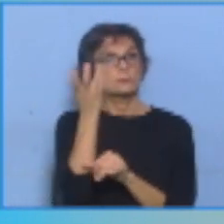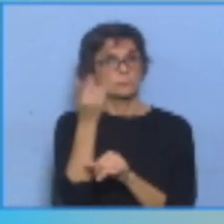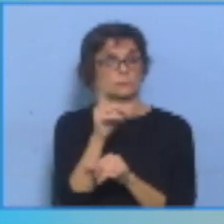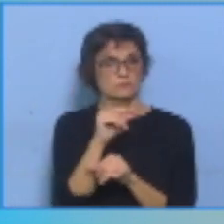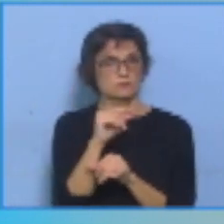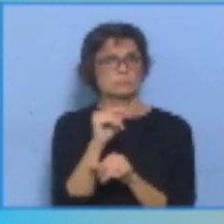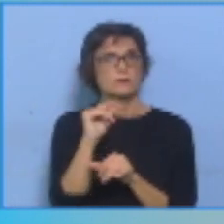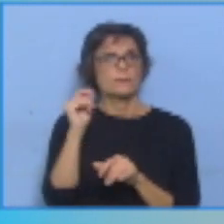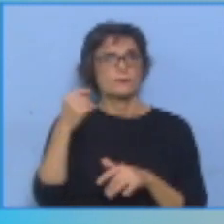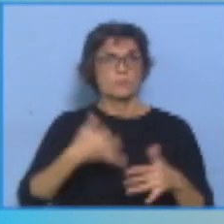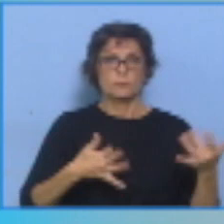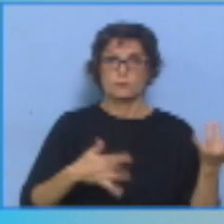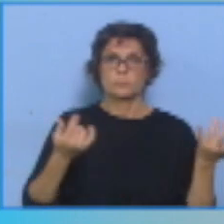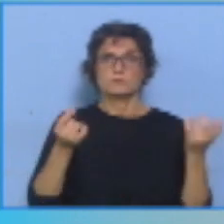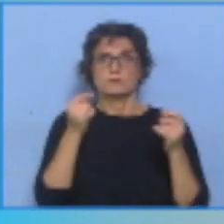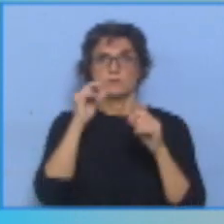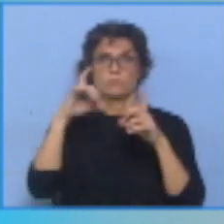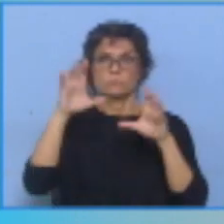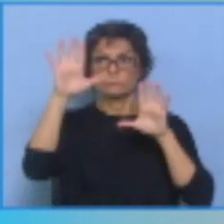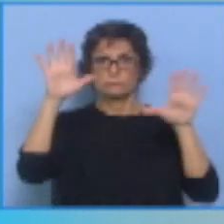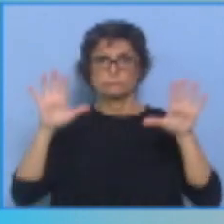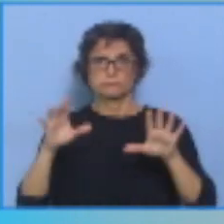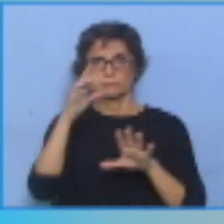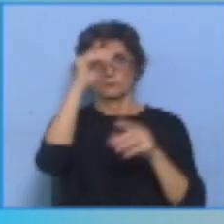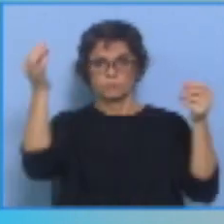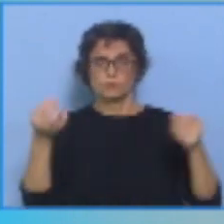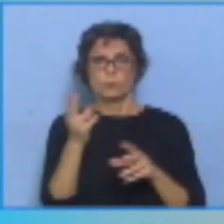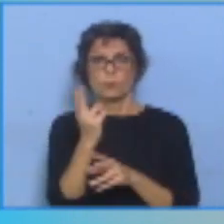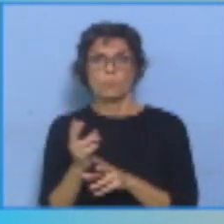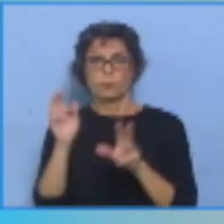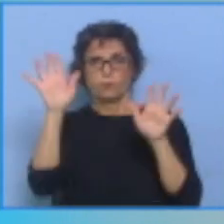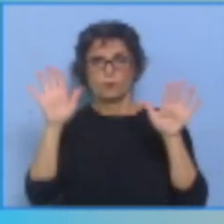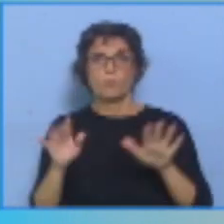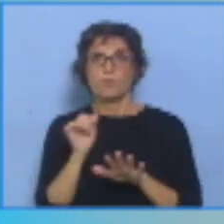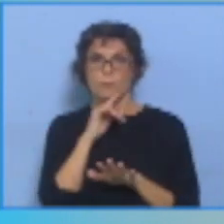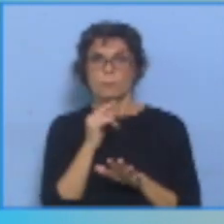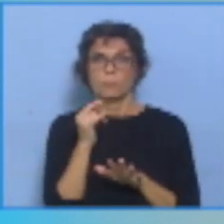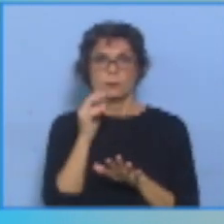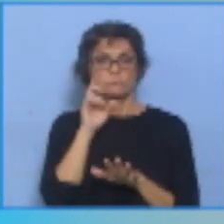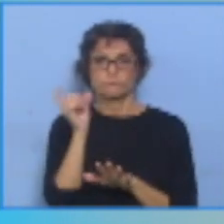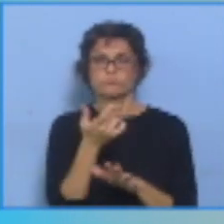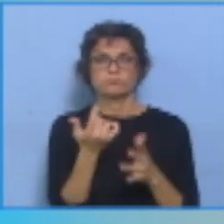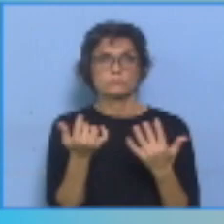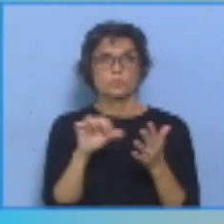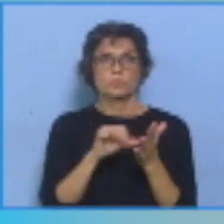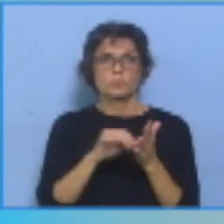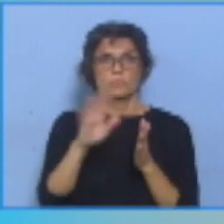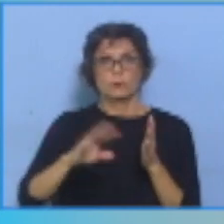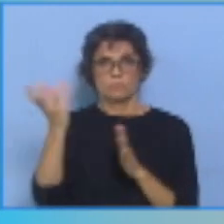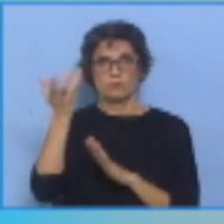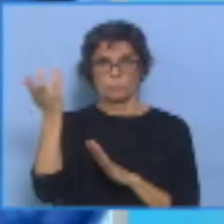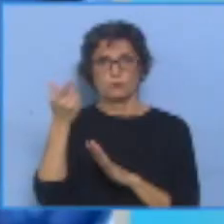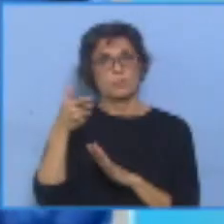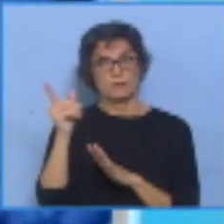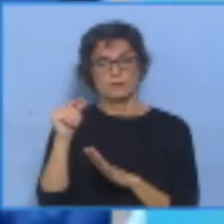nomeadamente um concerto, uma exposição que é possível consultar a partir do Centro Nacional de Cultura, Sim. uma entidade que ela própria também dirigiu